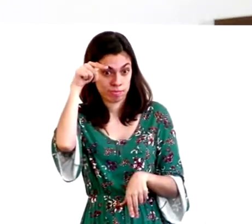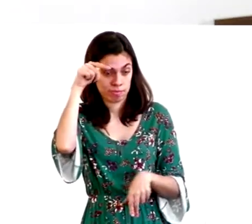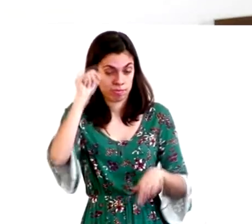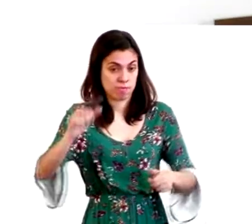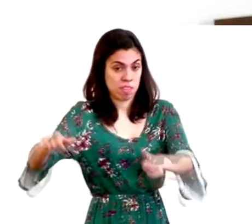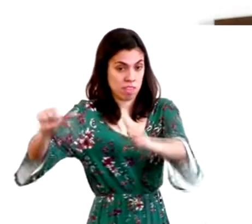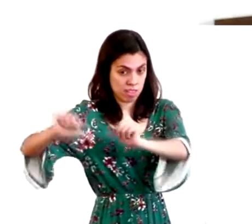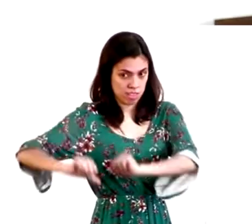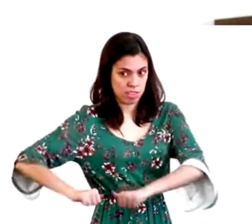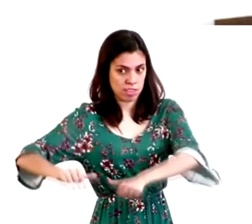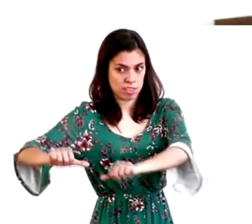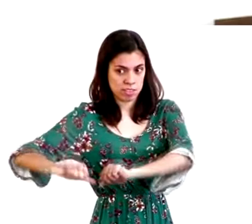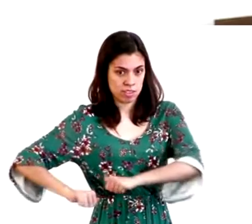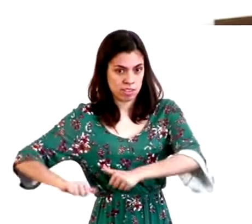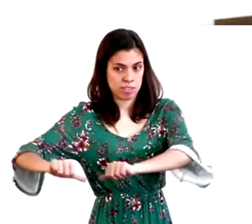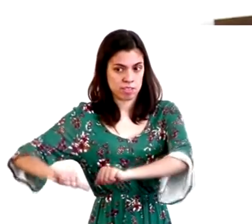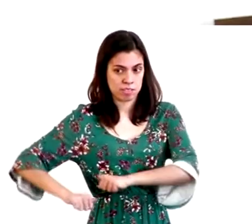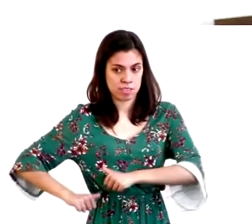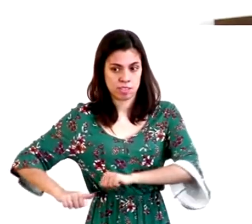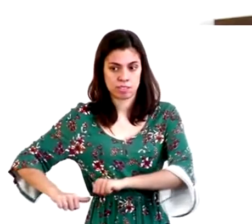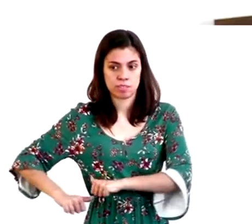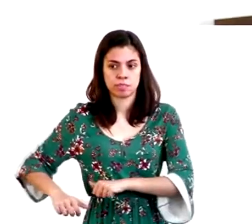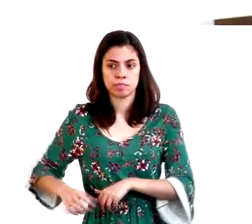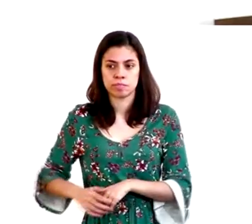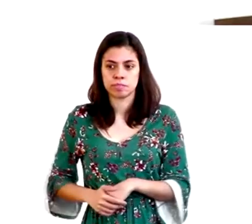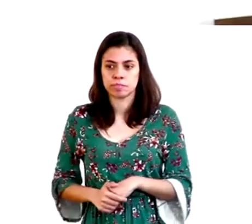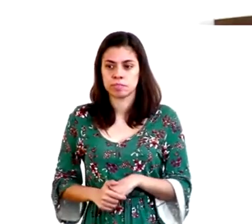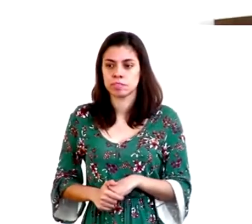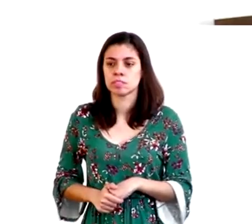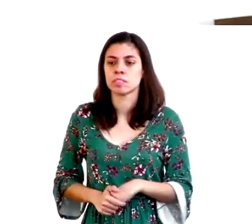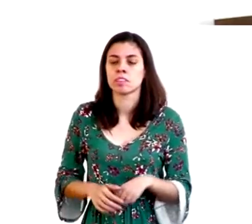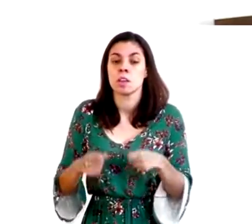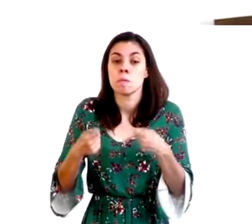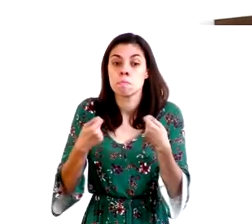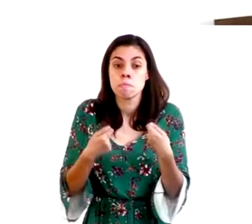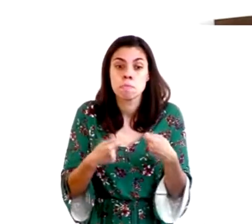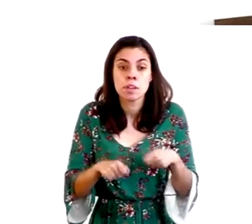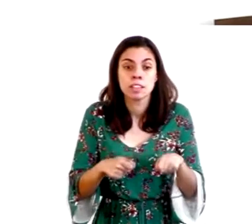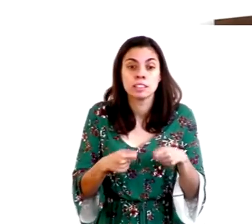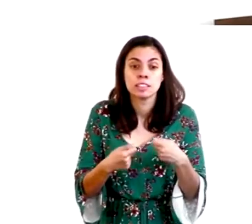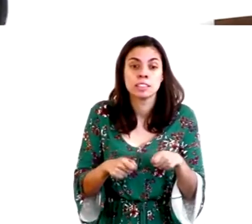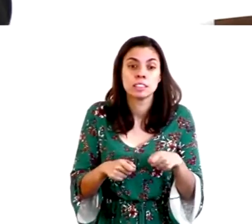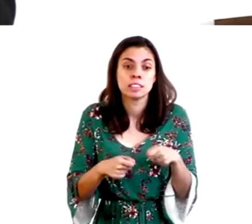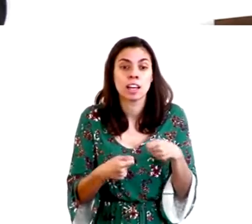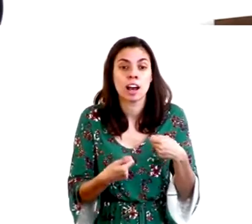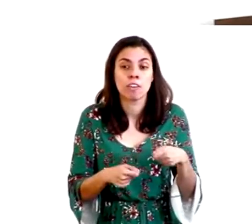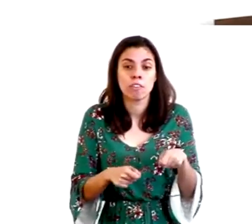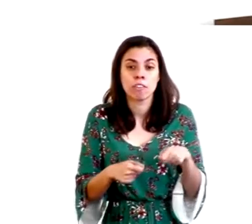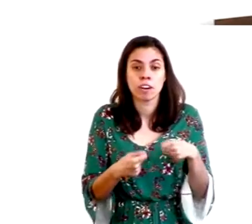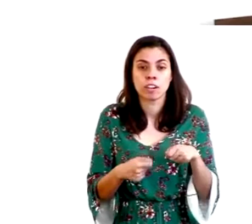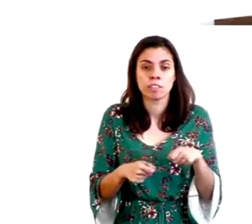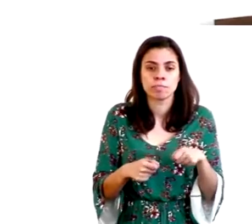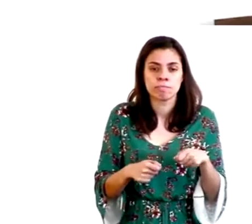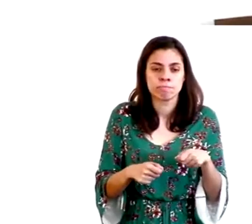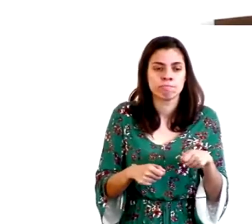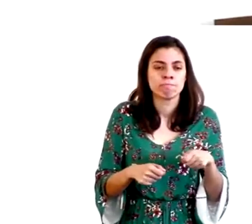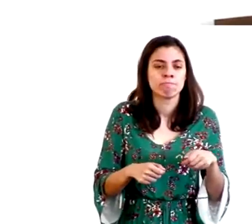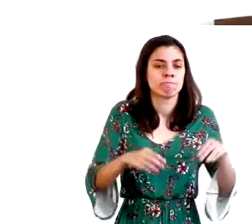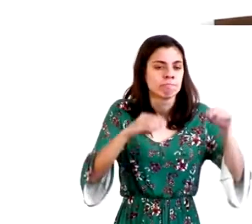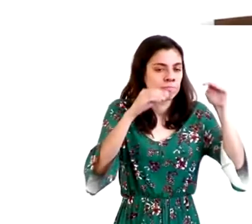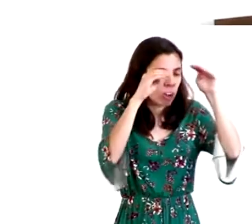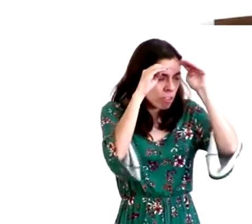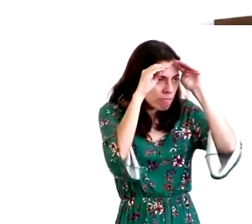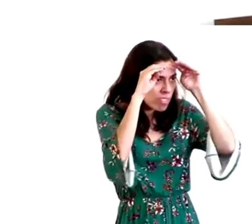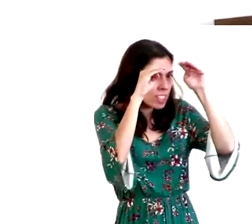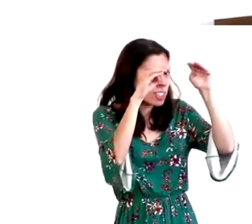obediente absolutamente à voz de Deus. Mas ele é reprovado neste teste de